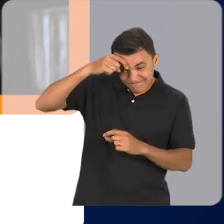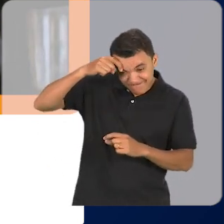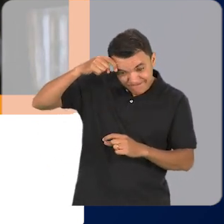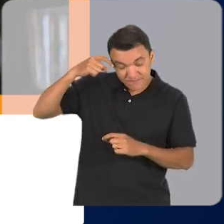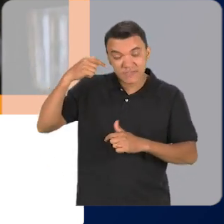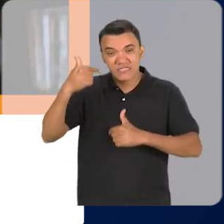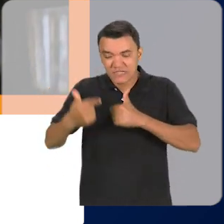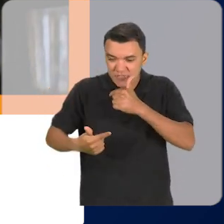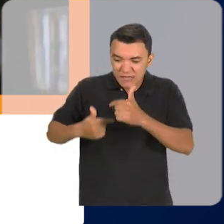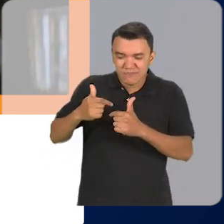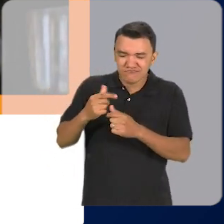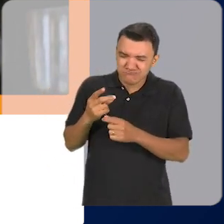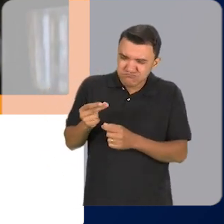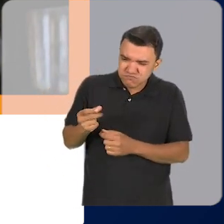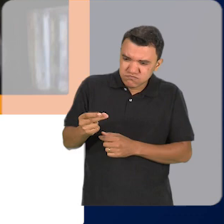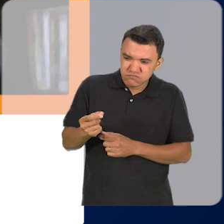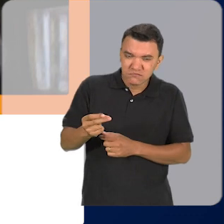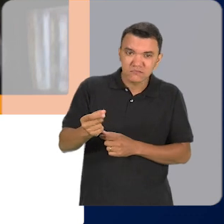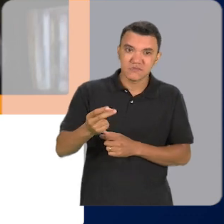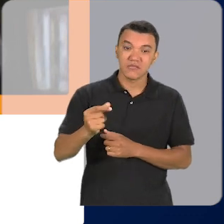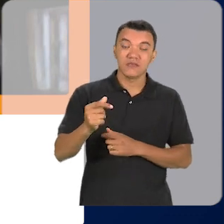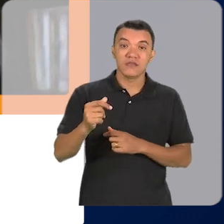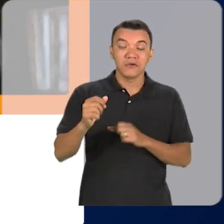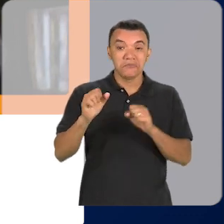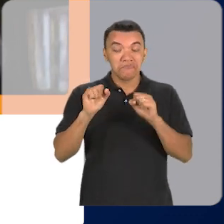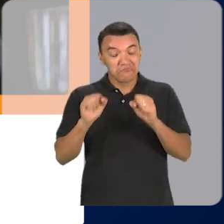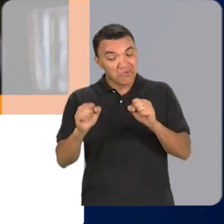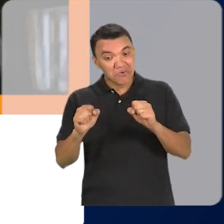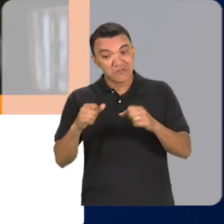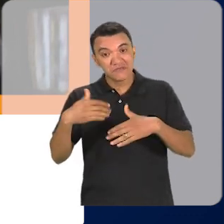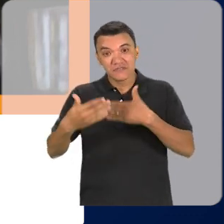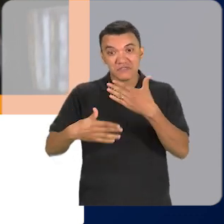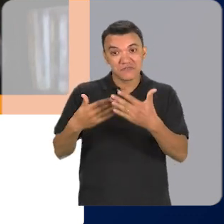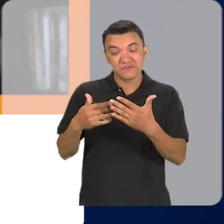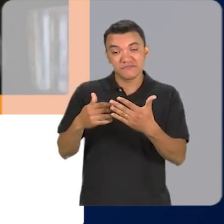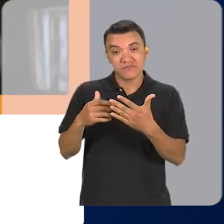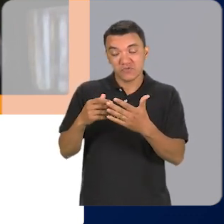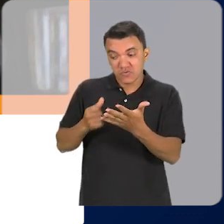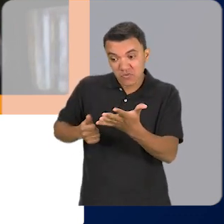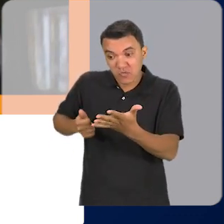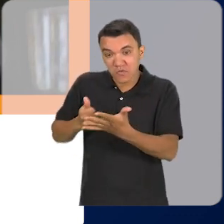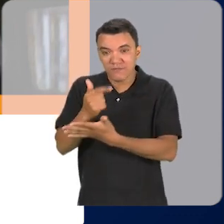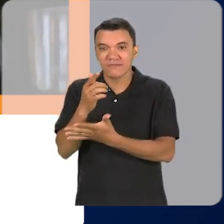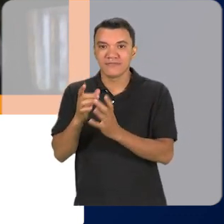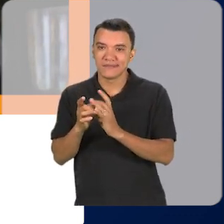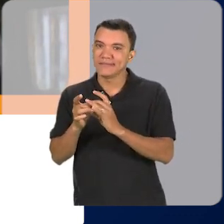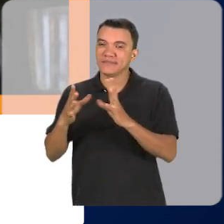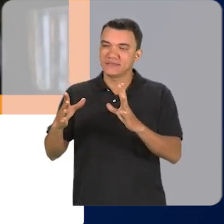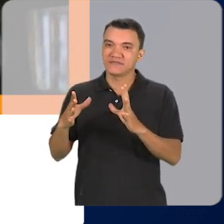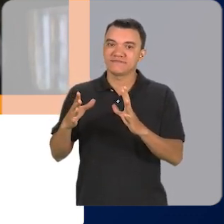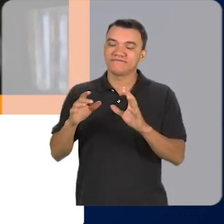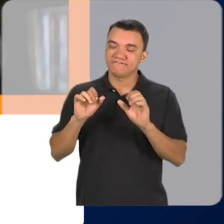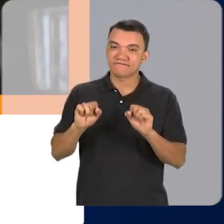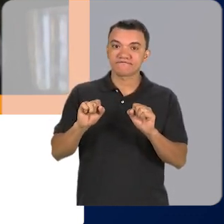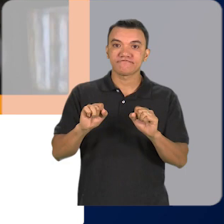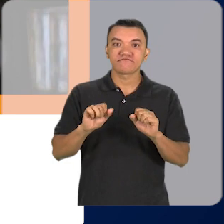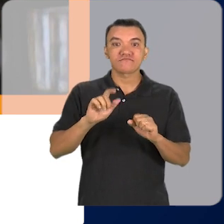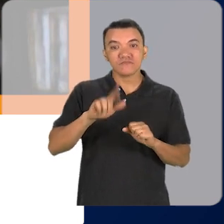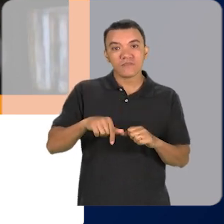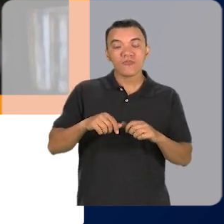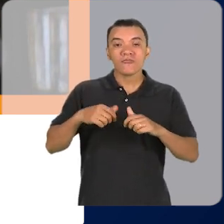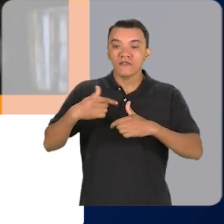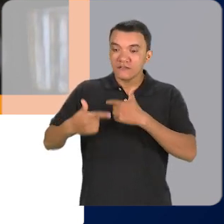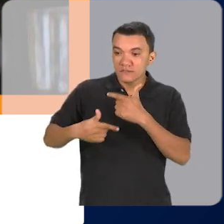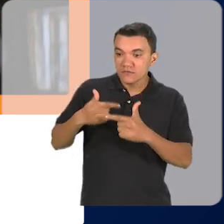de muito tempo acumulando, eles poderiam até mesmo comprar suas alforrias, certo? Então, era uma atividade que a proporção que